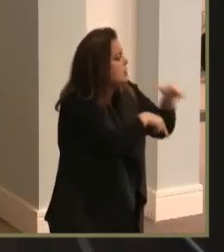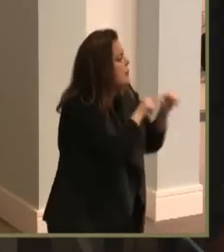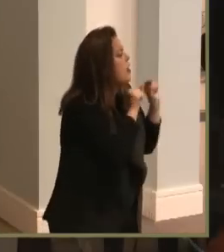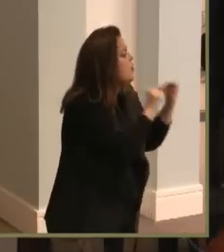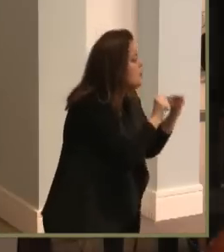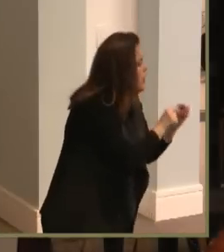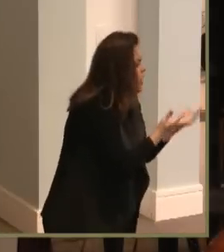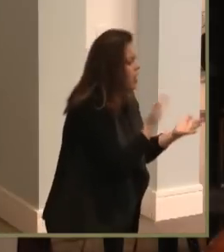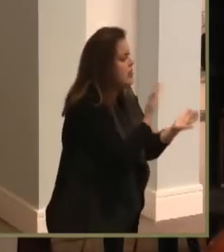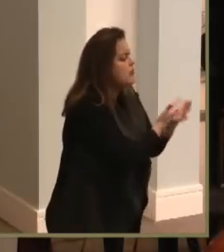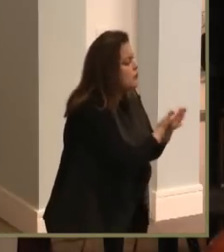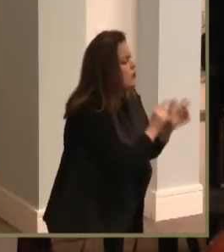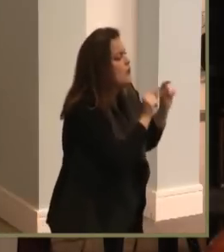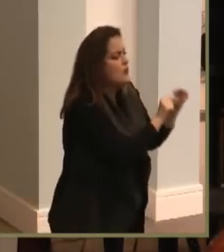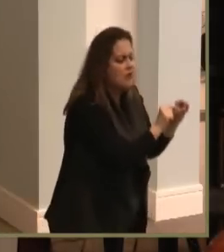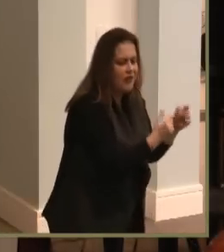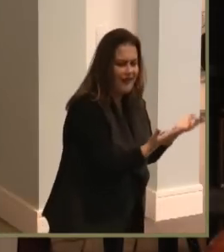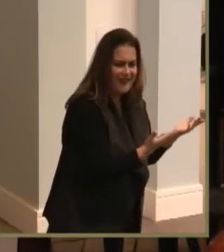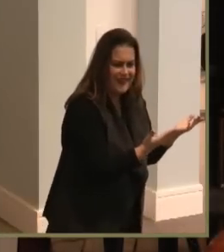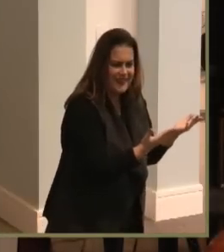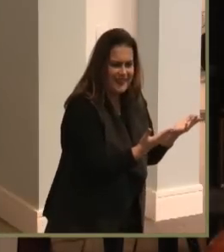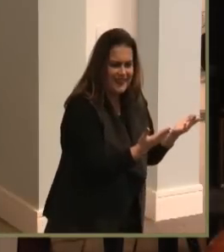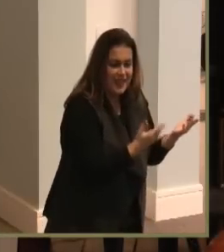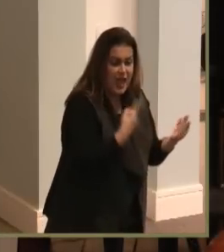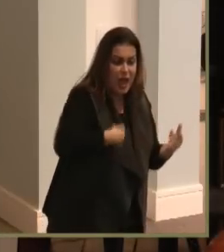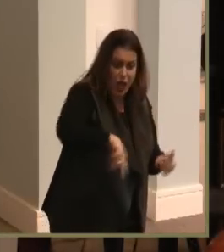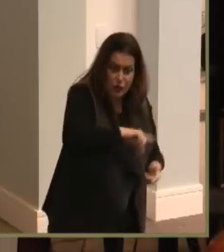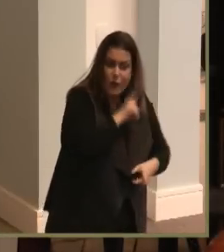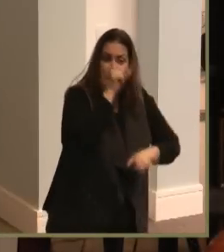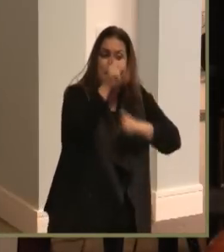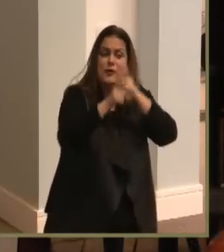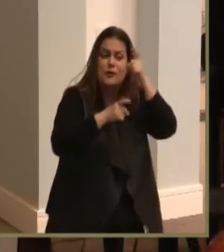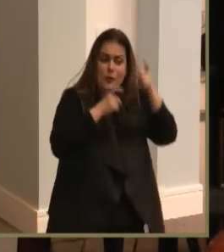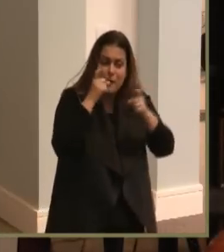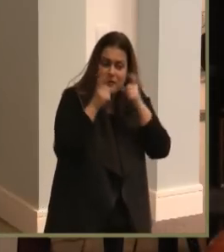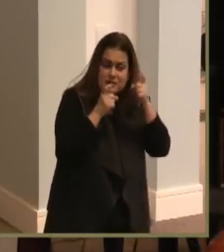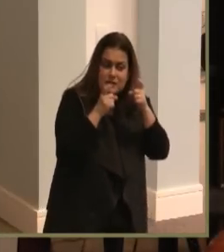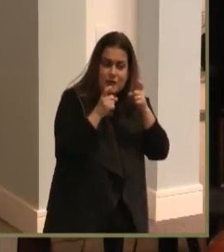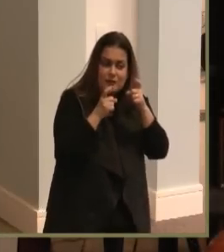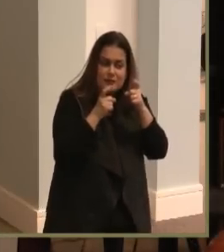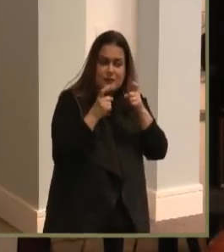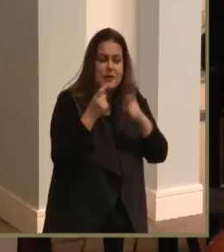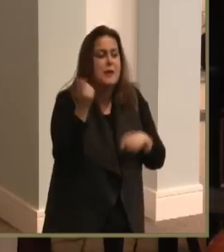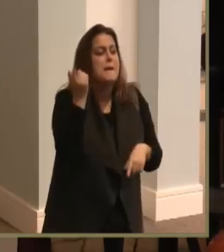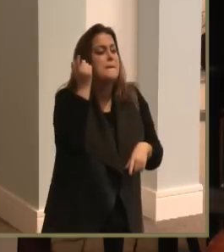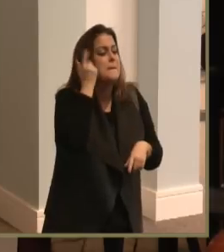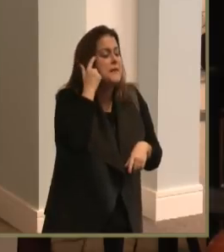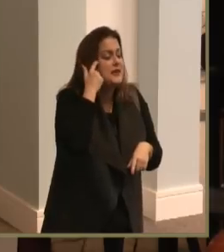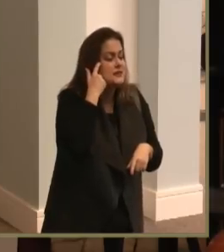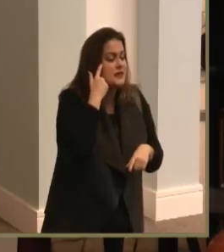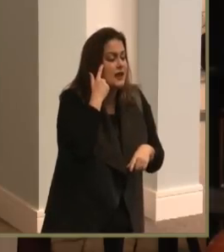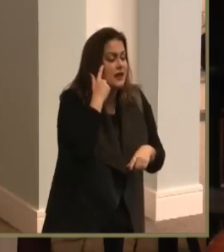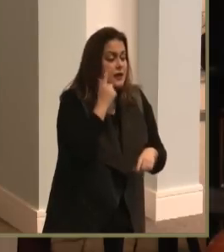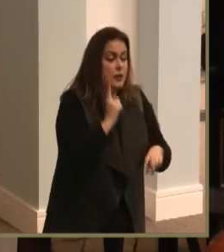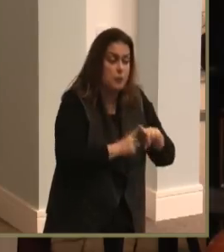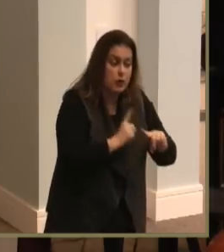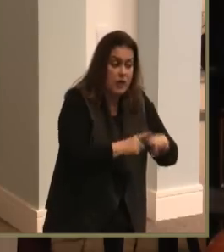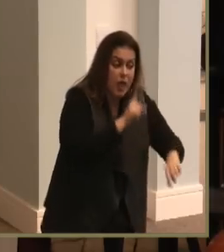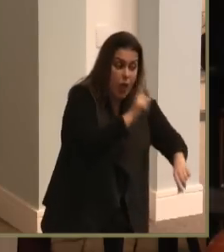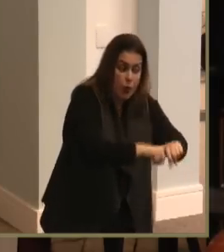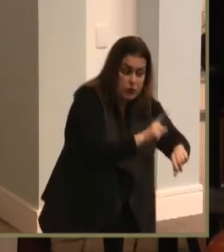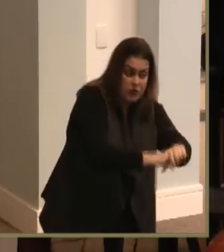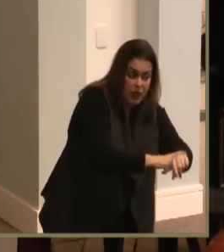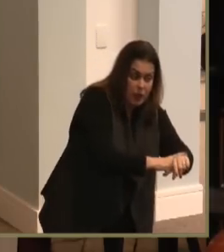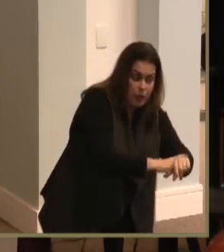atua? É sobre esta nossa preocupação que nós devemos refletir. Por quê? Porque esse é o tempo também que